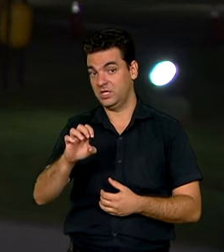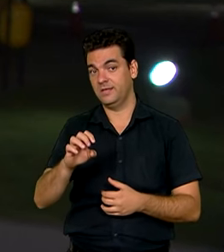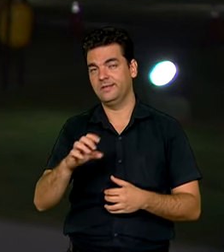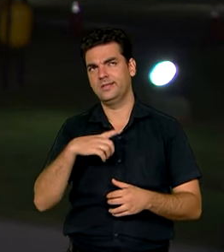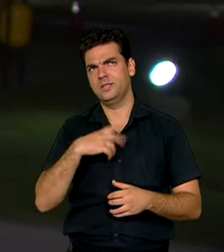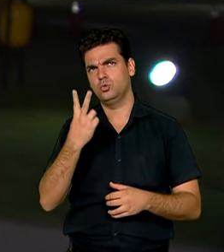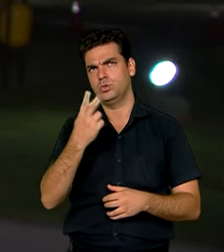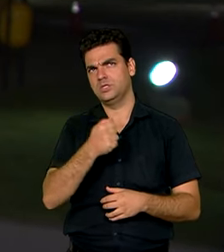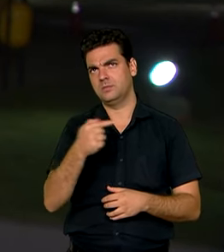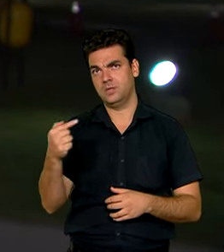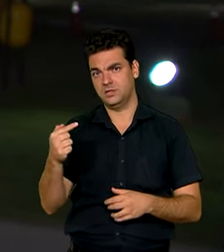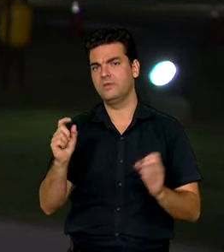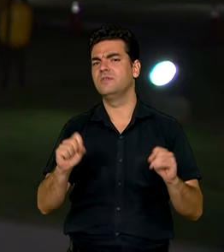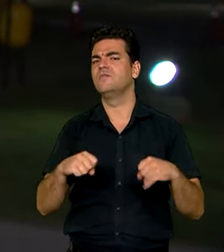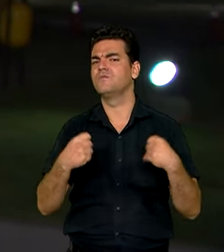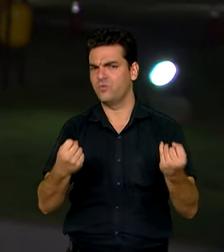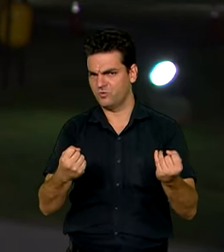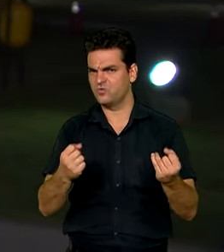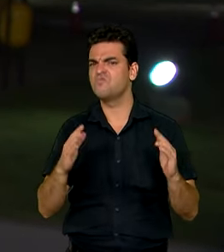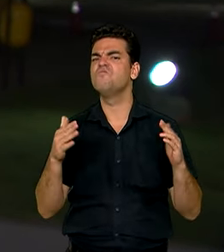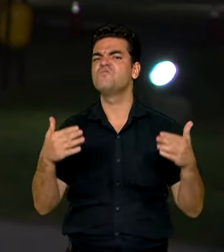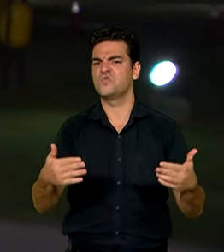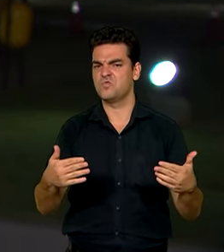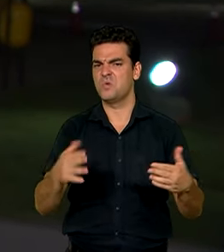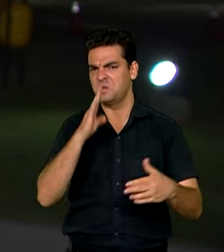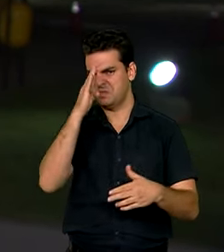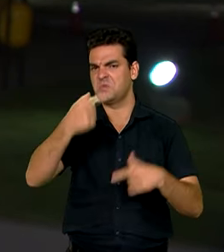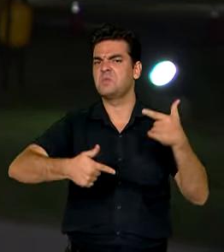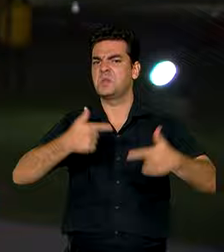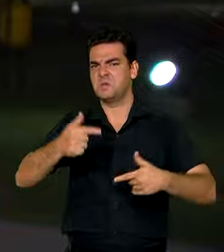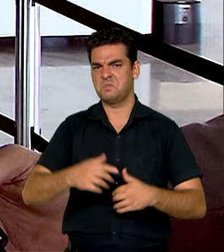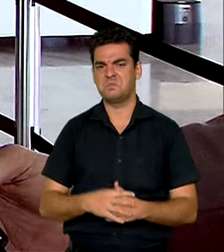duas semanas de esforço concentrado e prioridades.